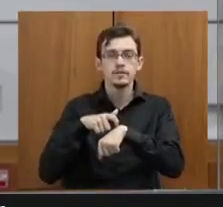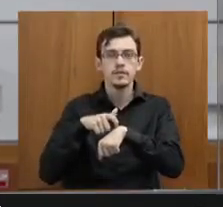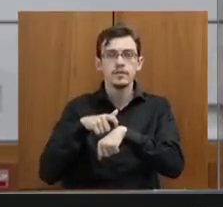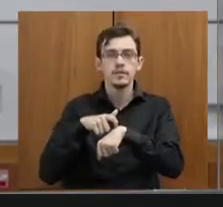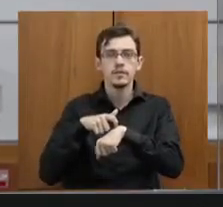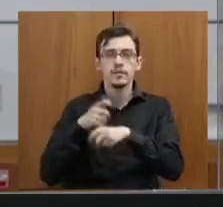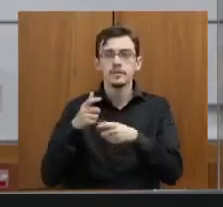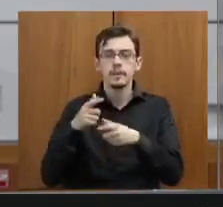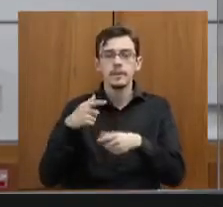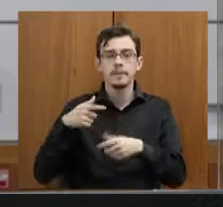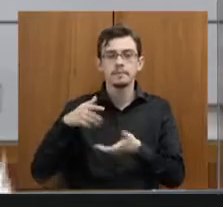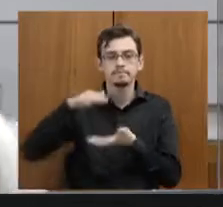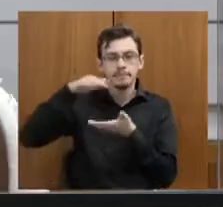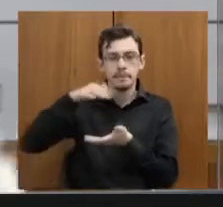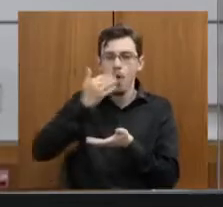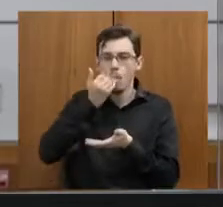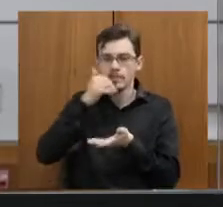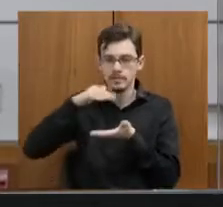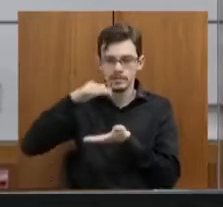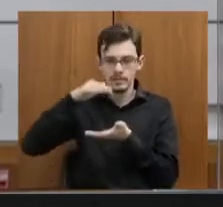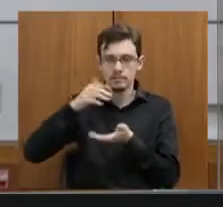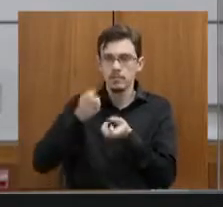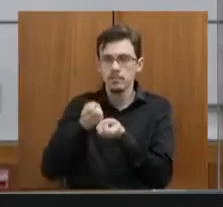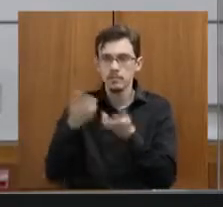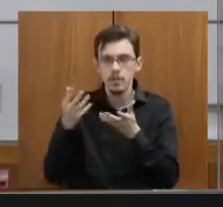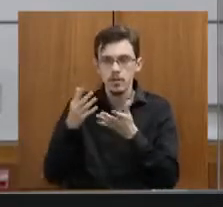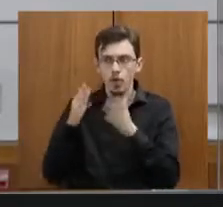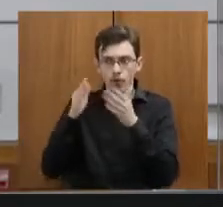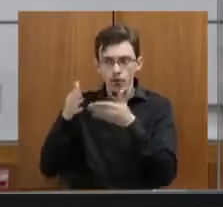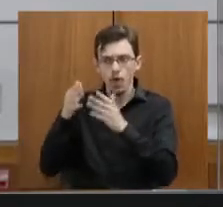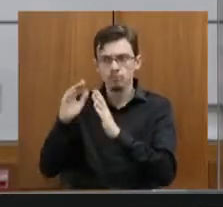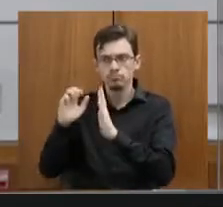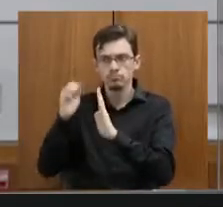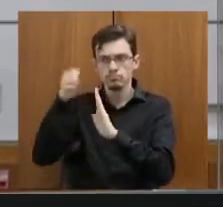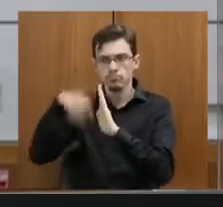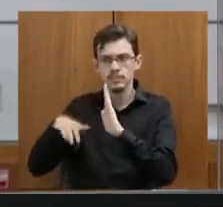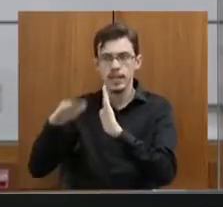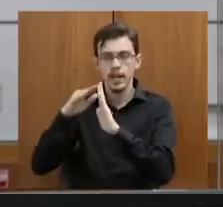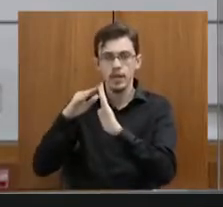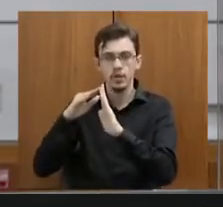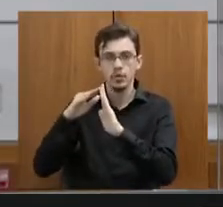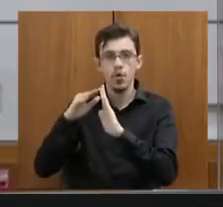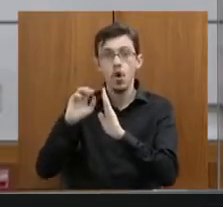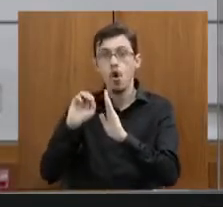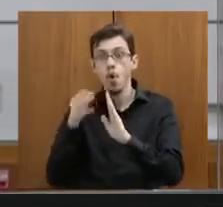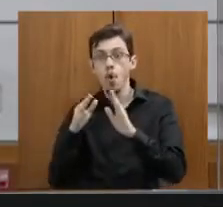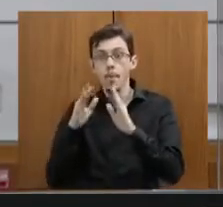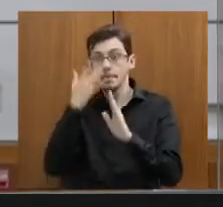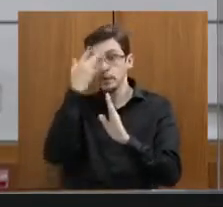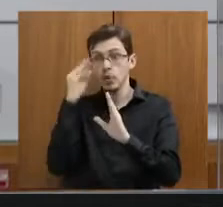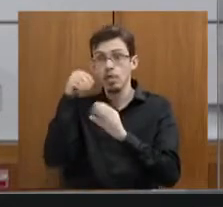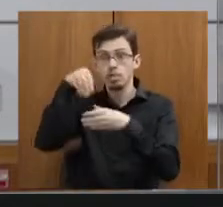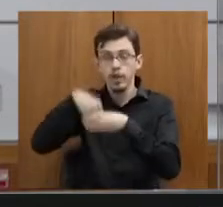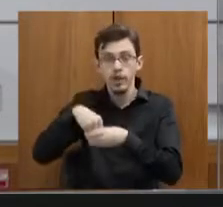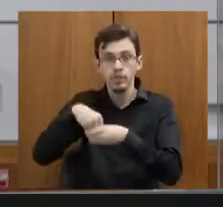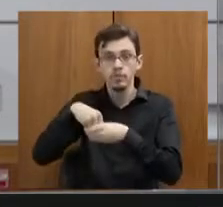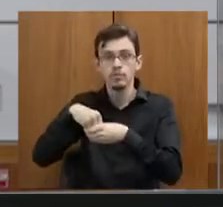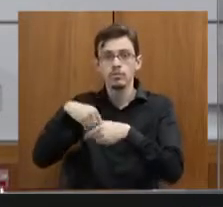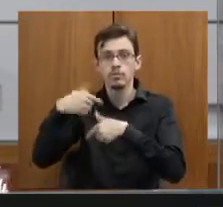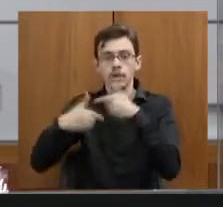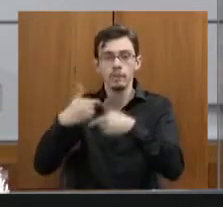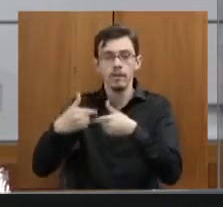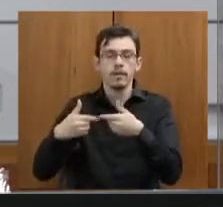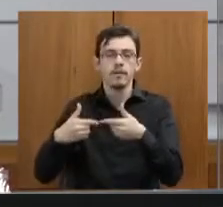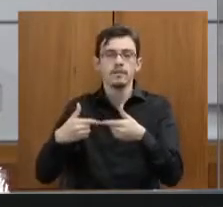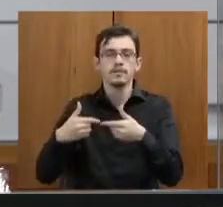concedeu o benefício essa básica a gente vai conceder só para o terreiro ou para todo mundo que faz parte daquele ter